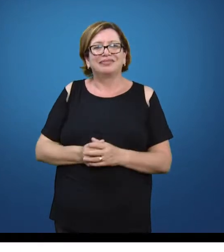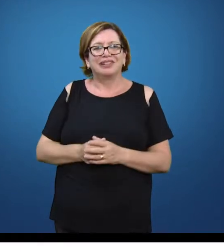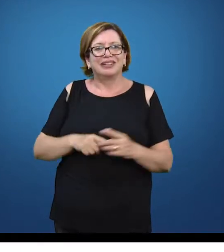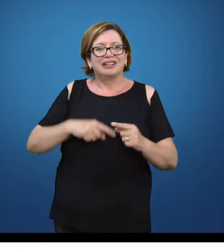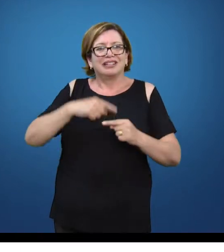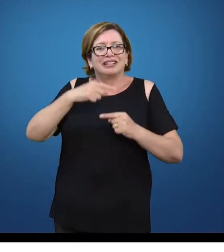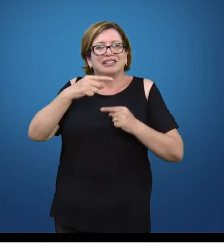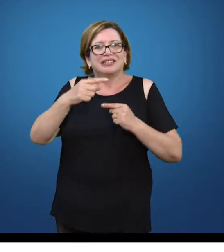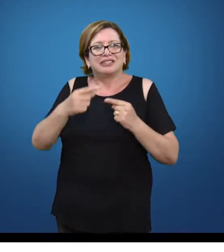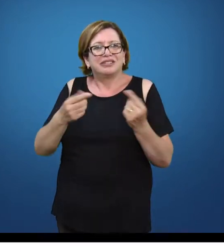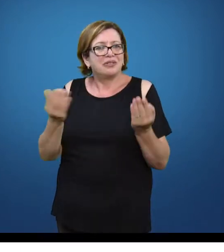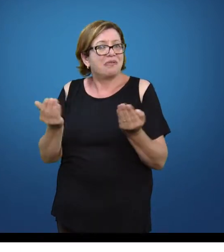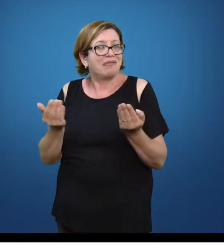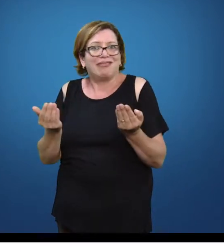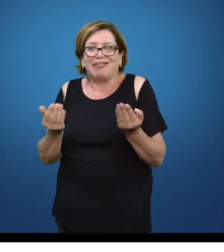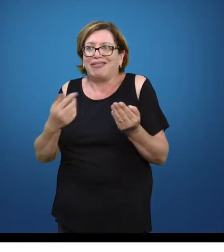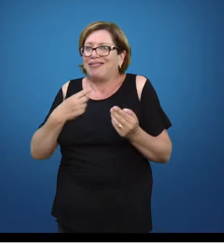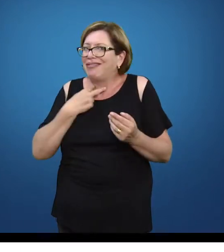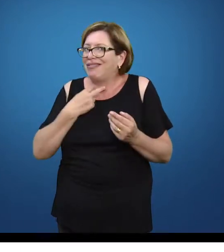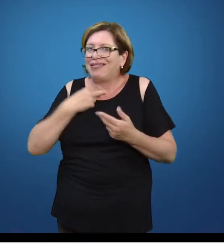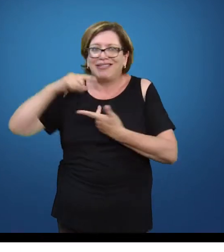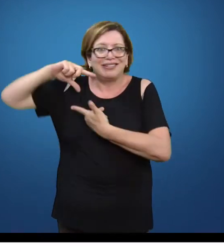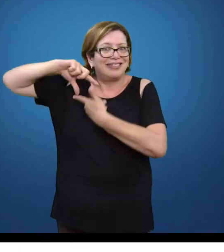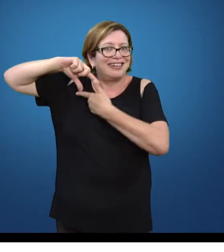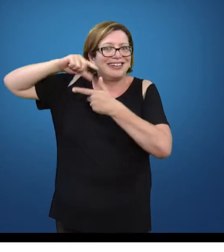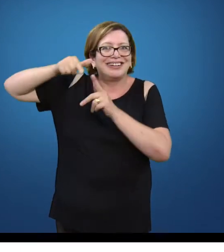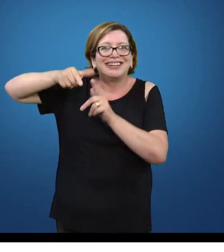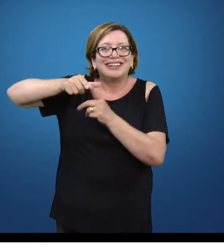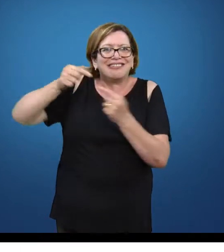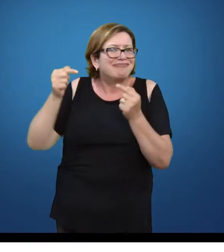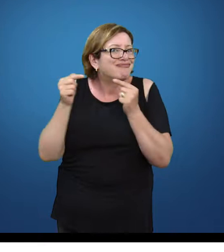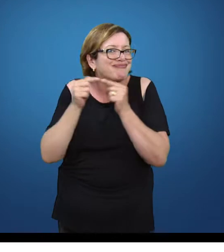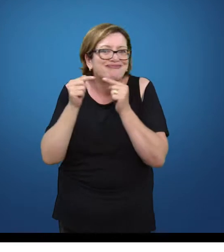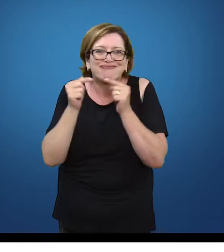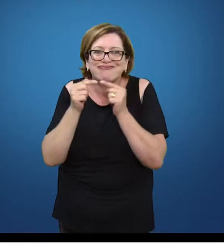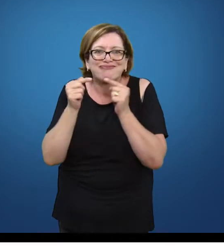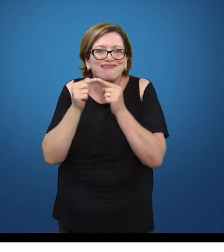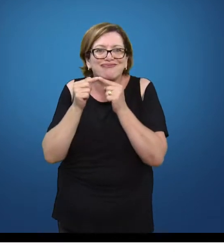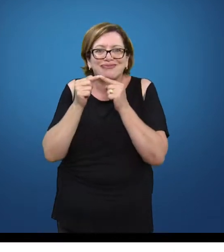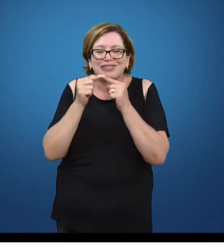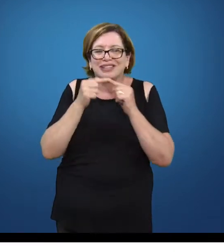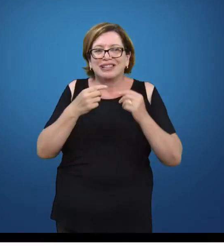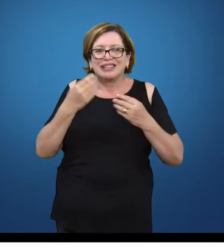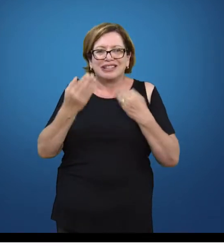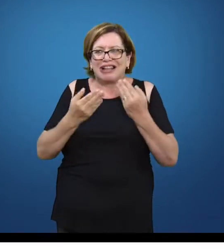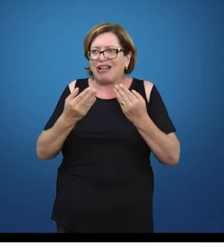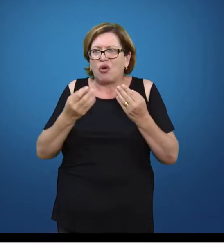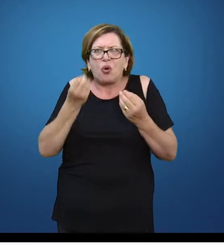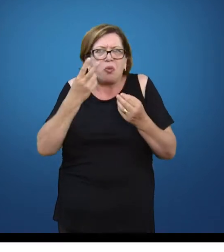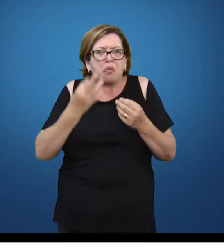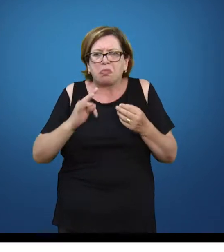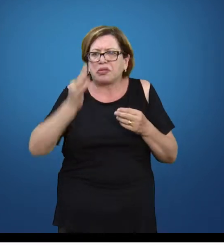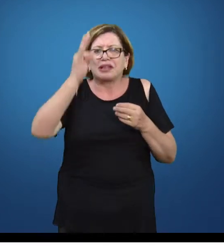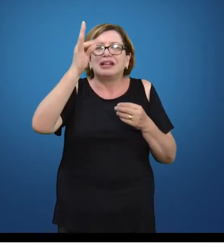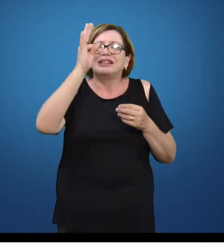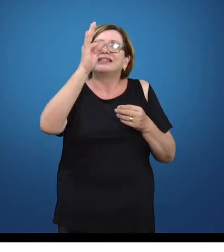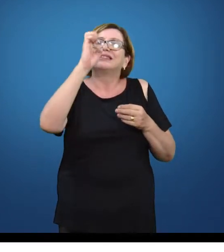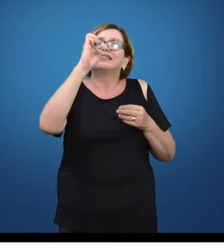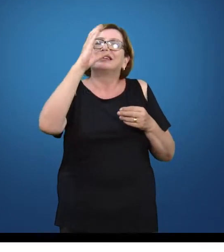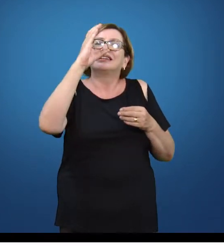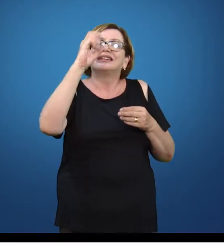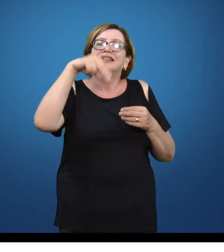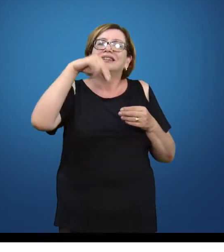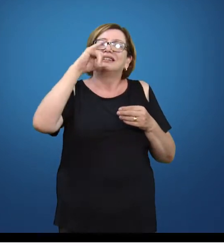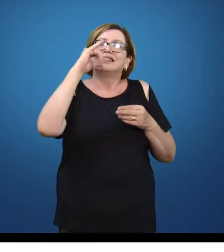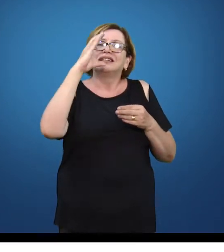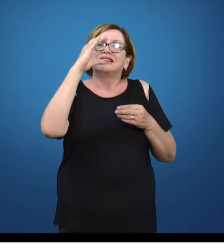educação. Hoje não cabe mais uma educação tradicional, uma educação tecnicista, porque vivemos em outro